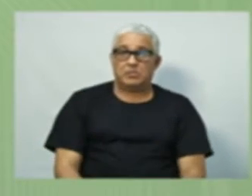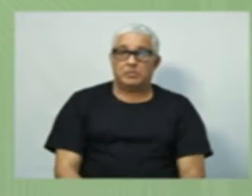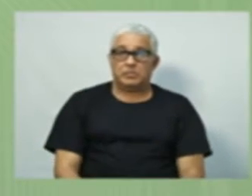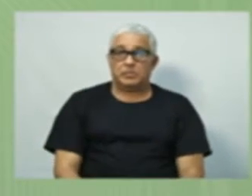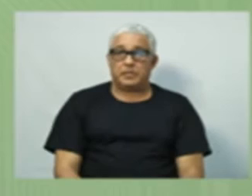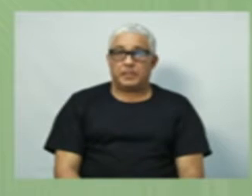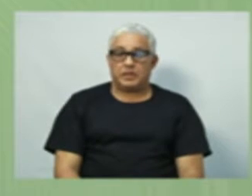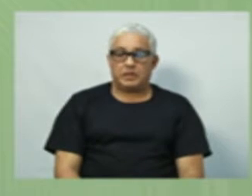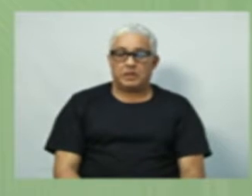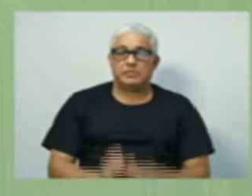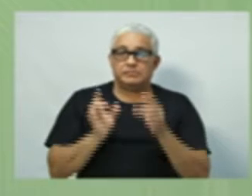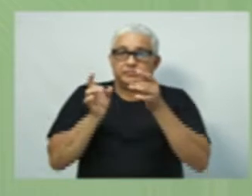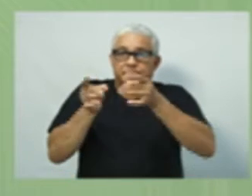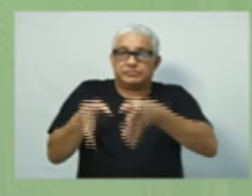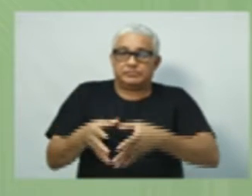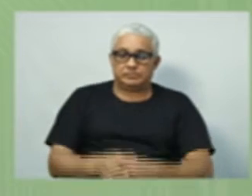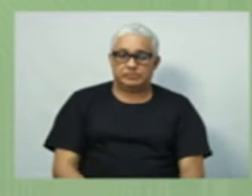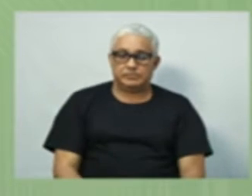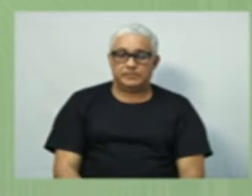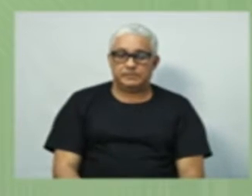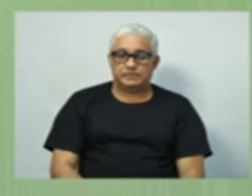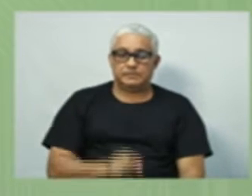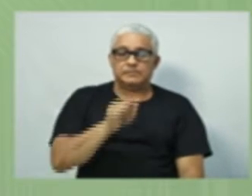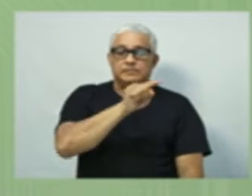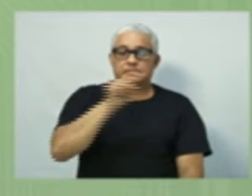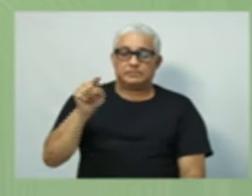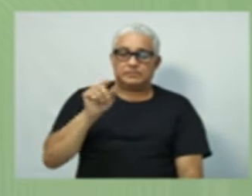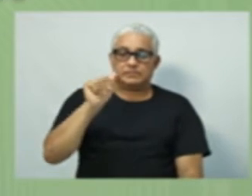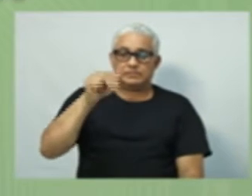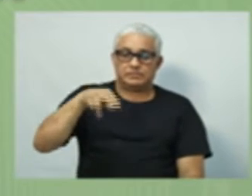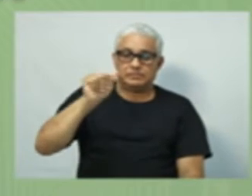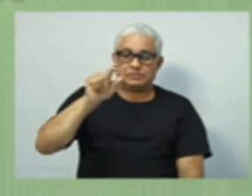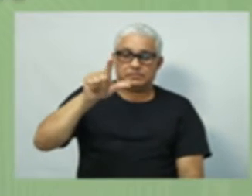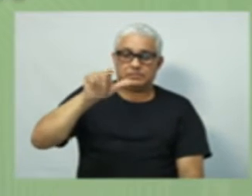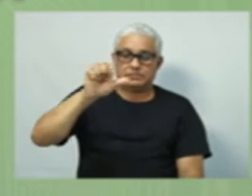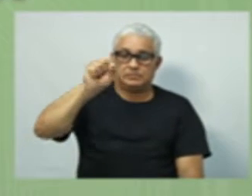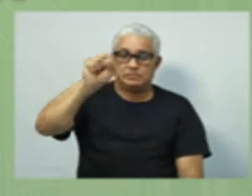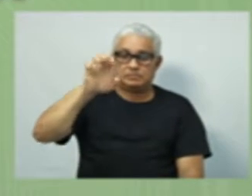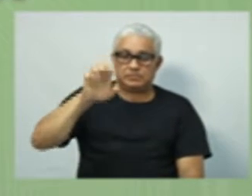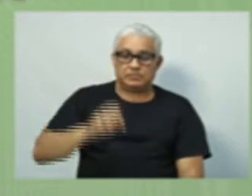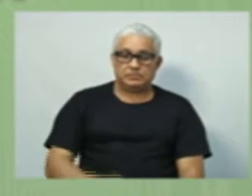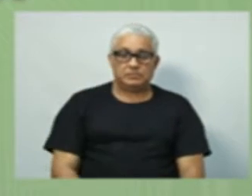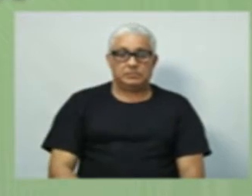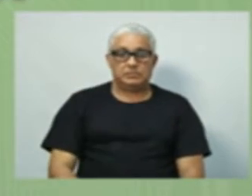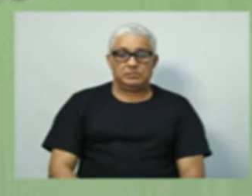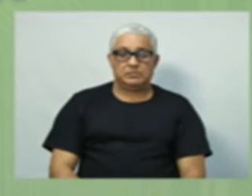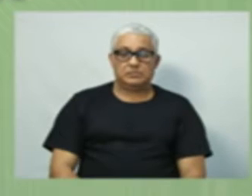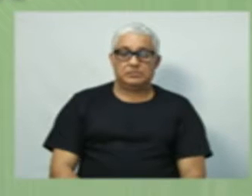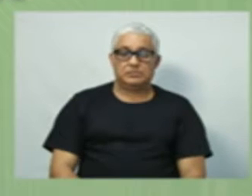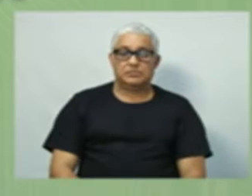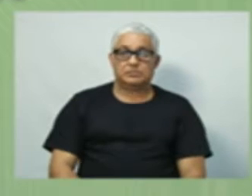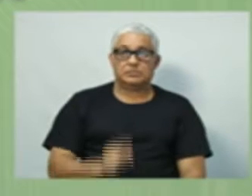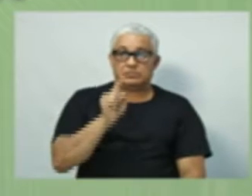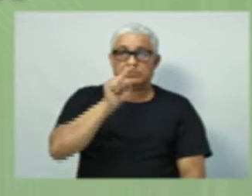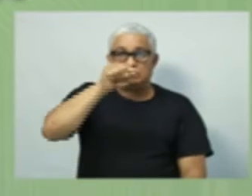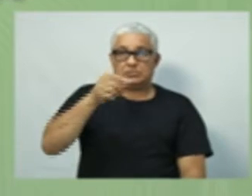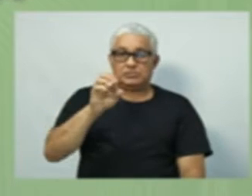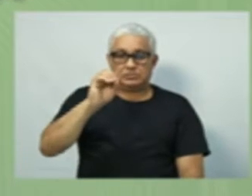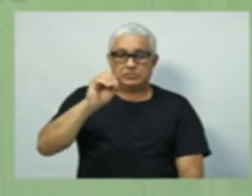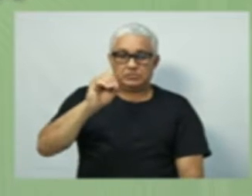em vai me dar o resultado da análise horizontal da receita bruta então minha receita bruta vale o quanto em villa 0